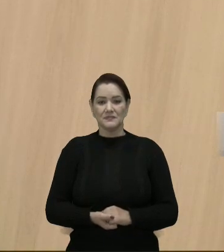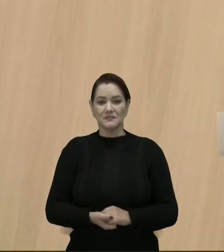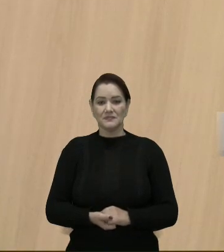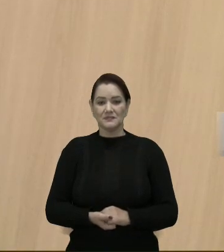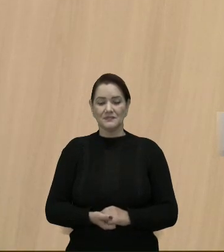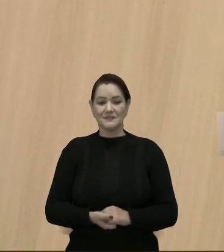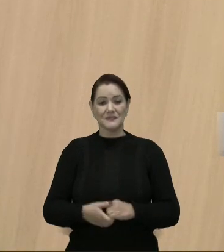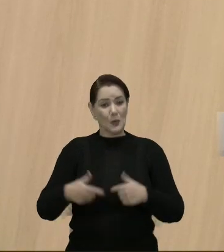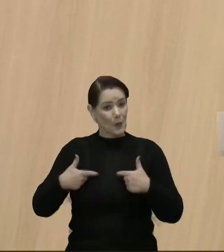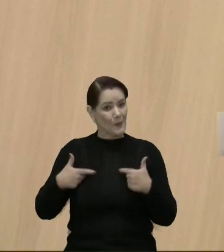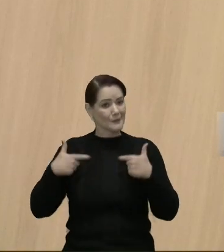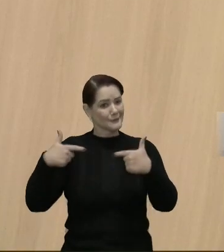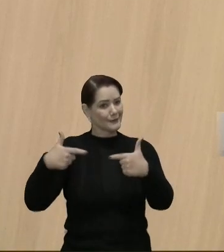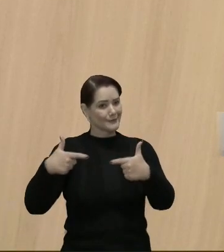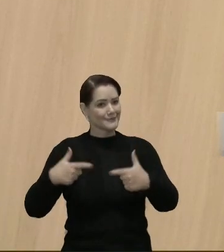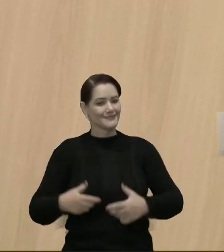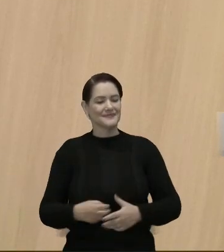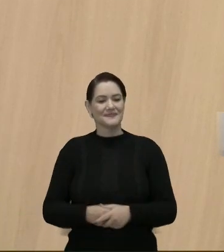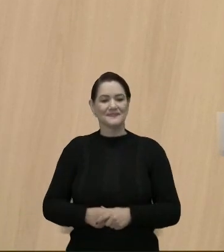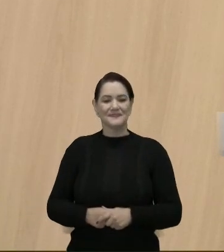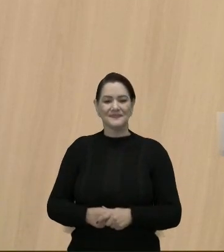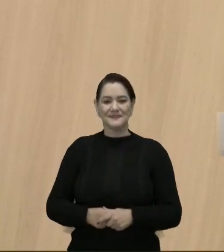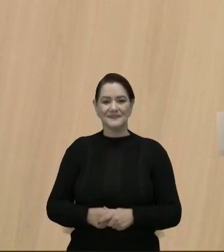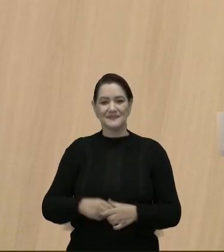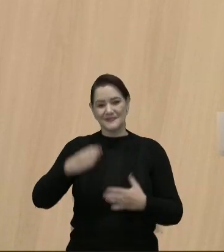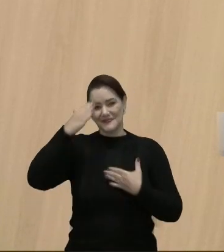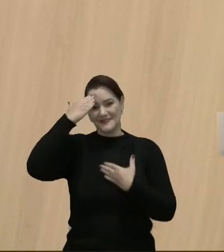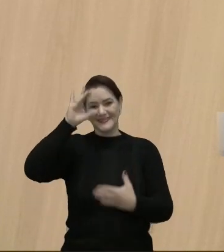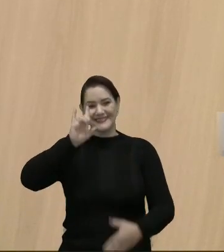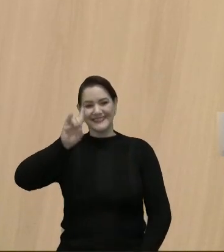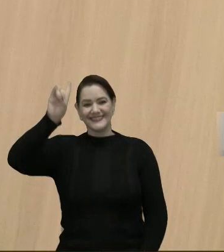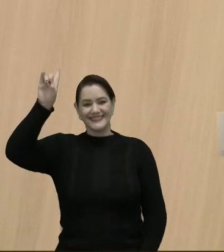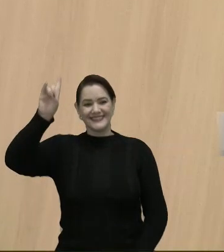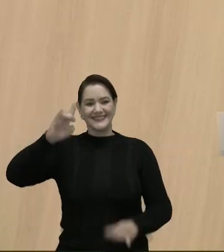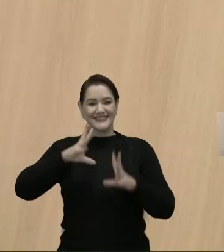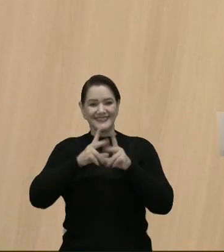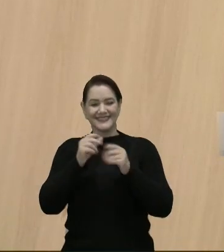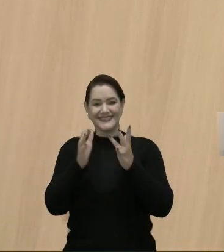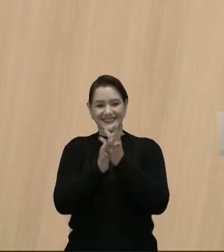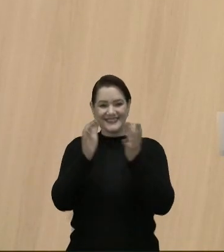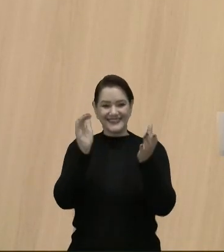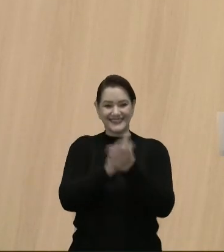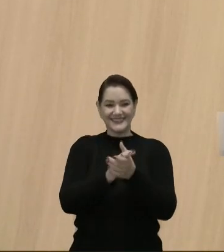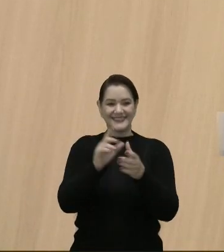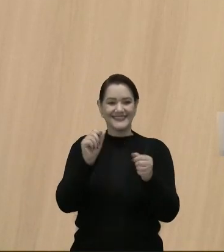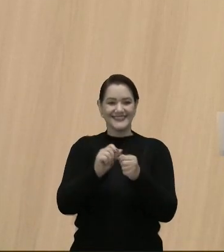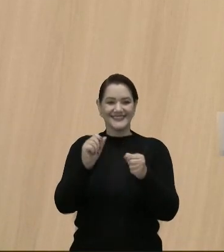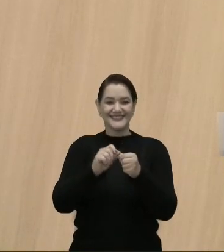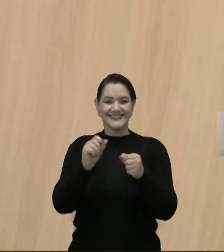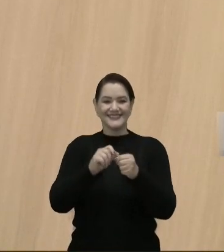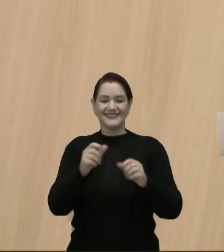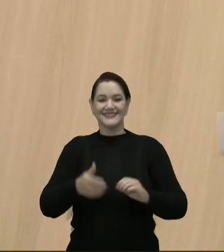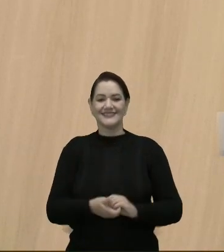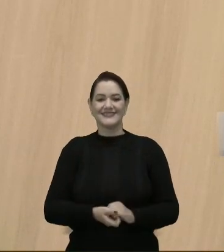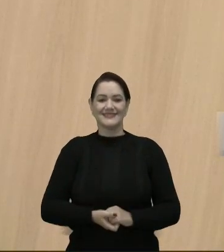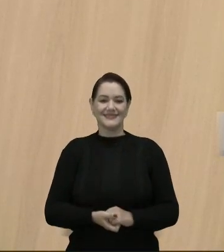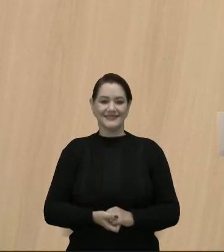vamos aí à luta, né? E agradeço a Deus por todos os casamentos que eu consegui realizar, né?